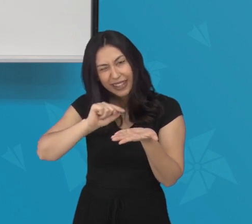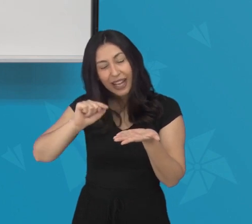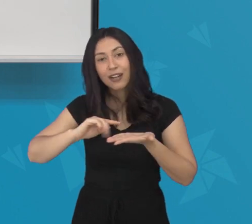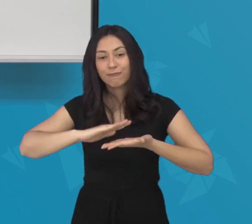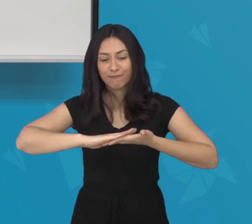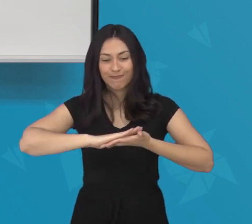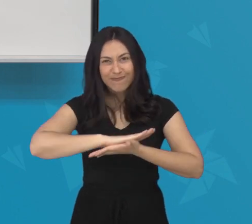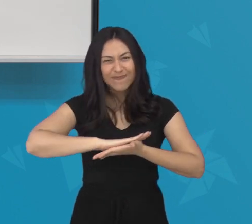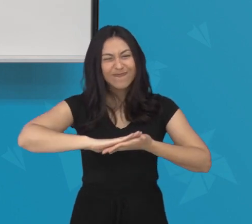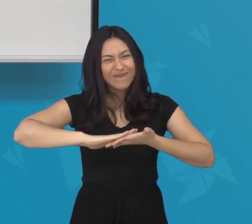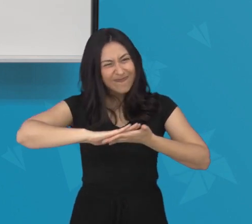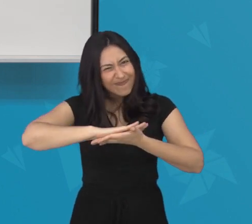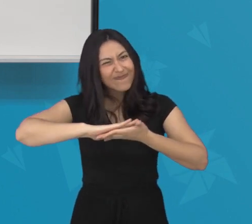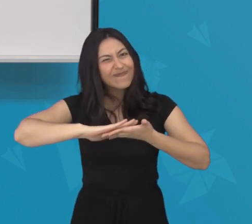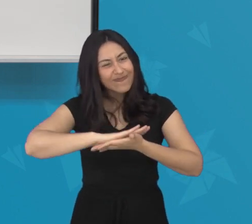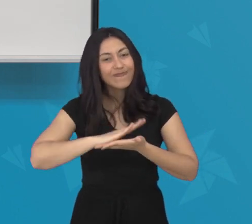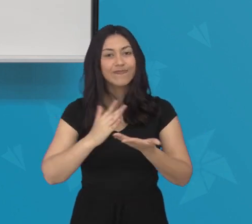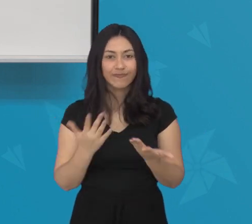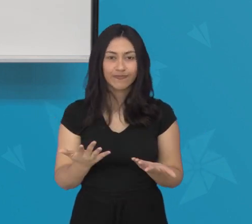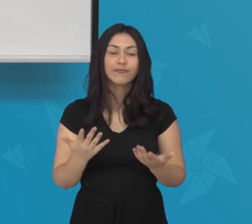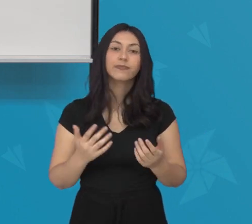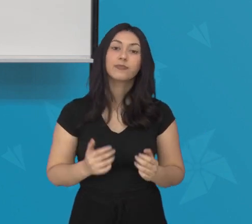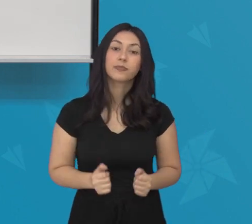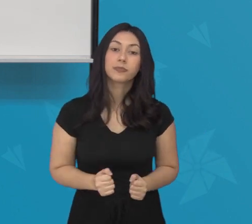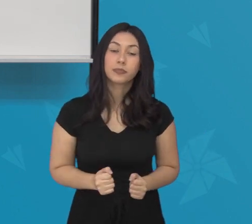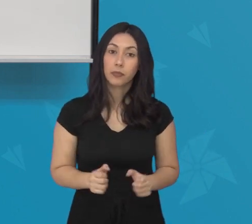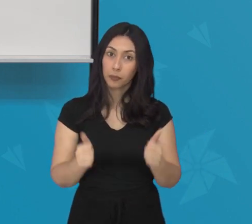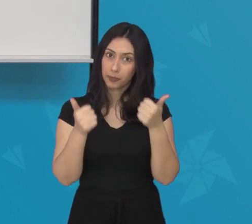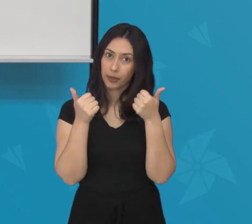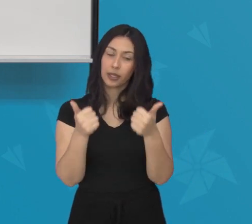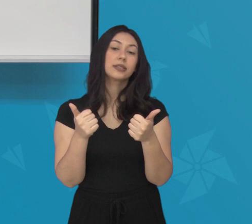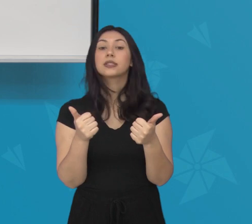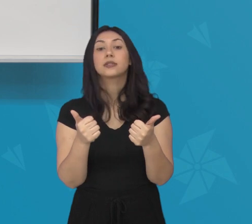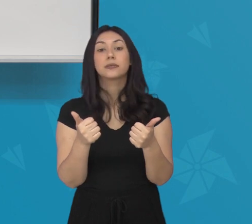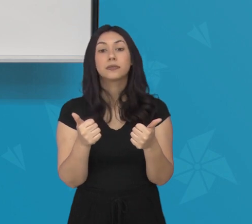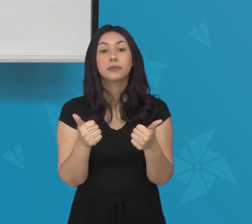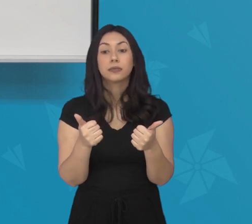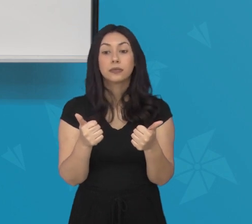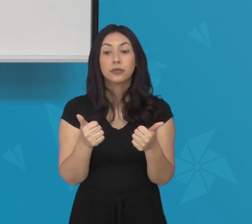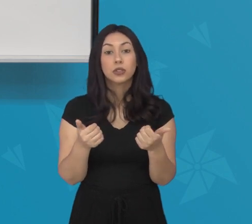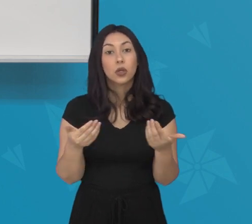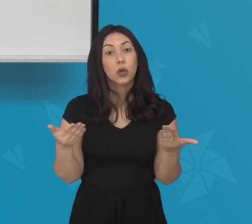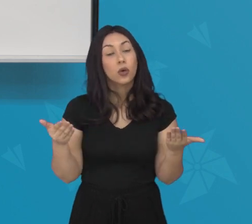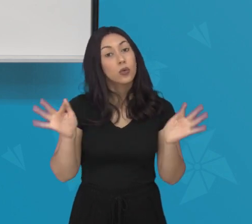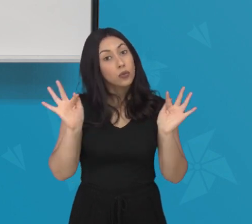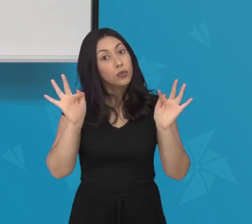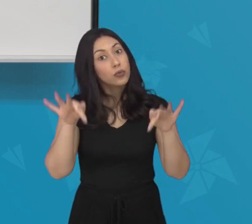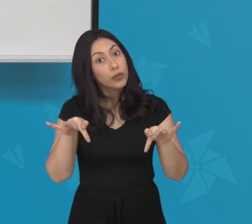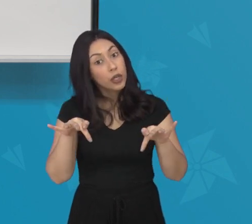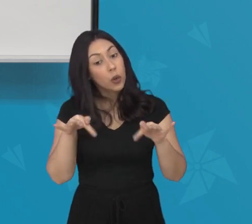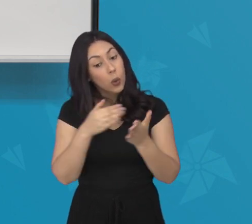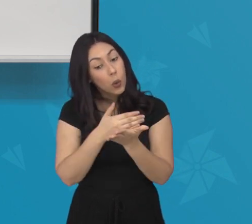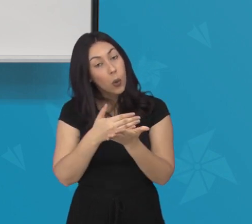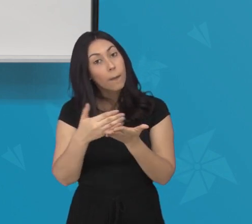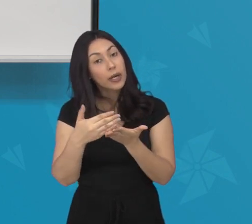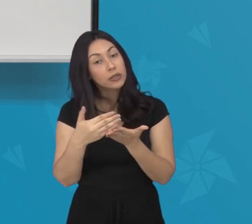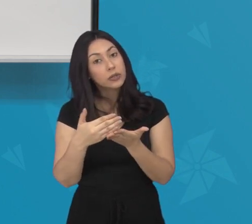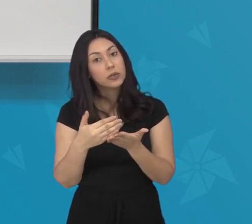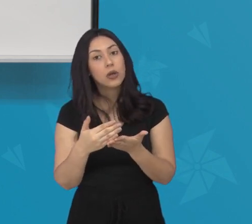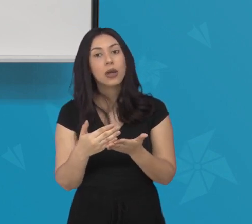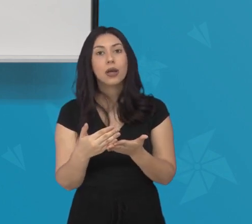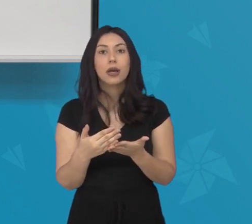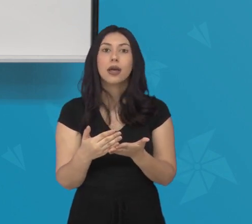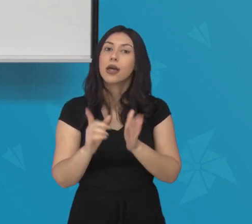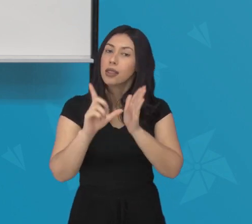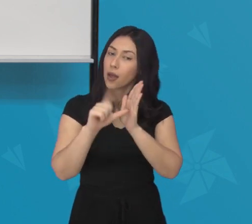picos e vales do material vão fazer a diferença. Beleza? A gente termina aqui a aula de introdução. Nós vamos fazer